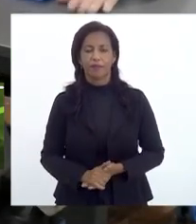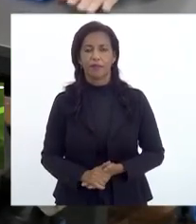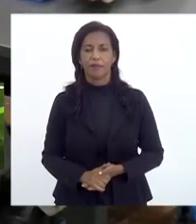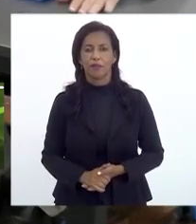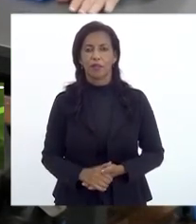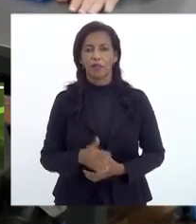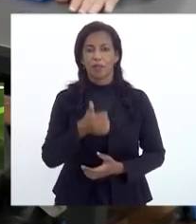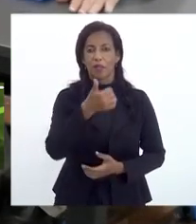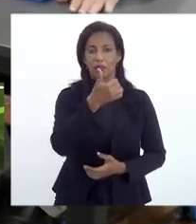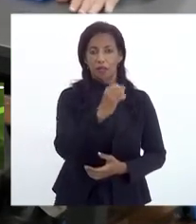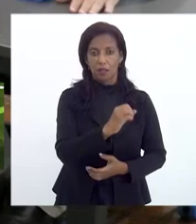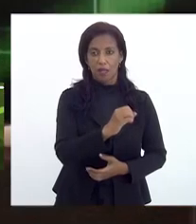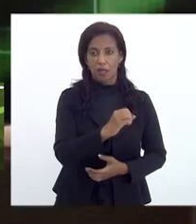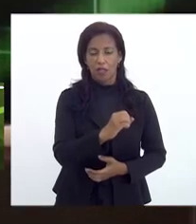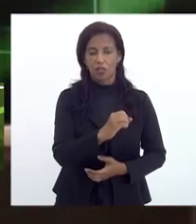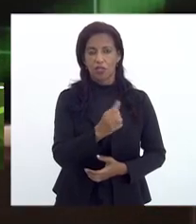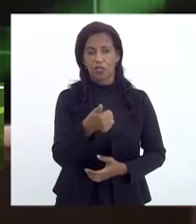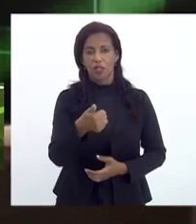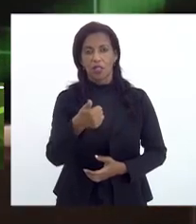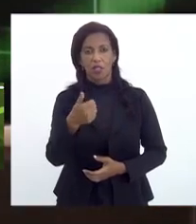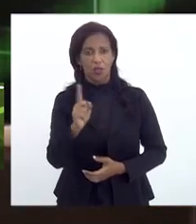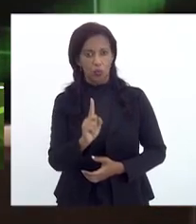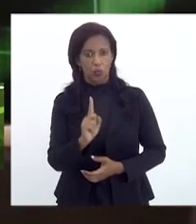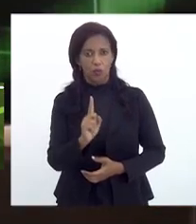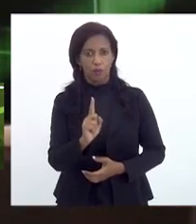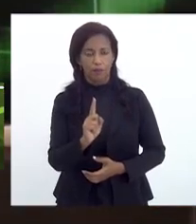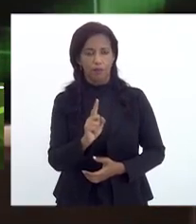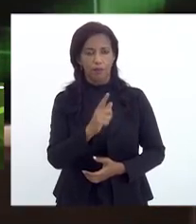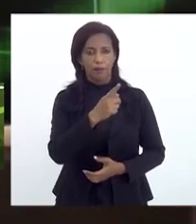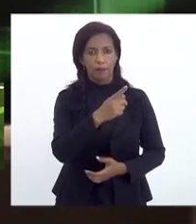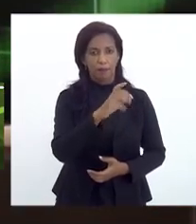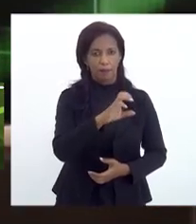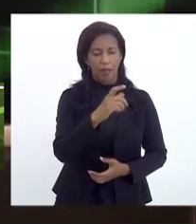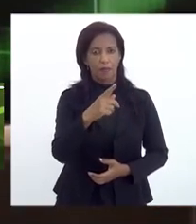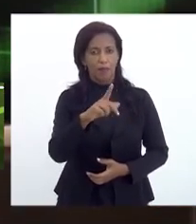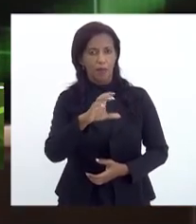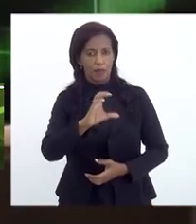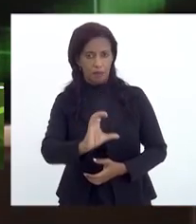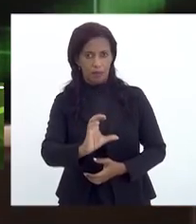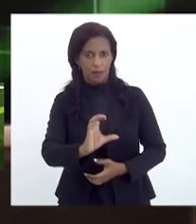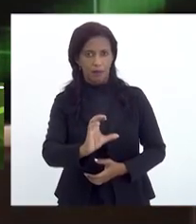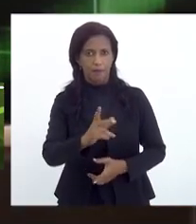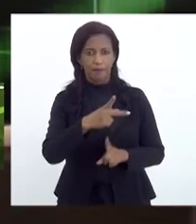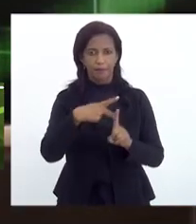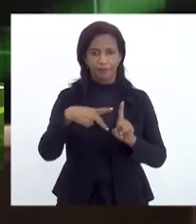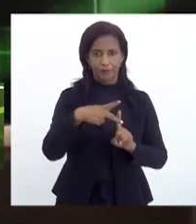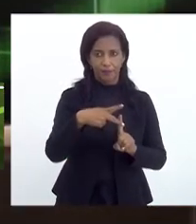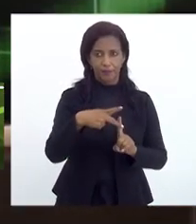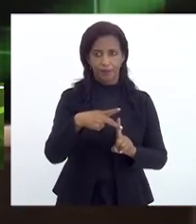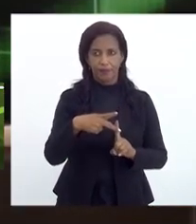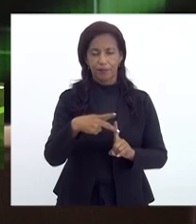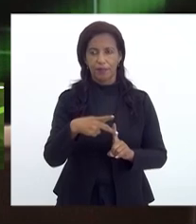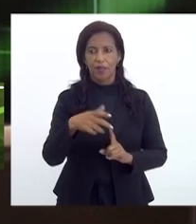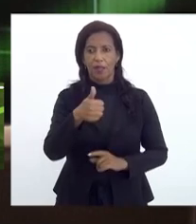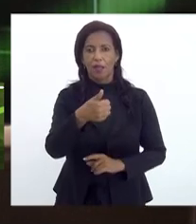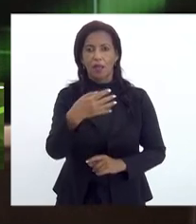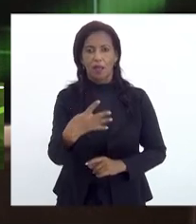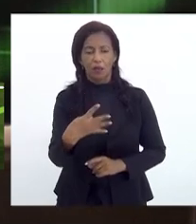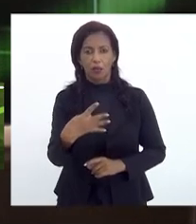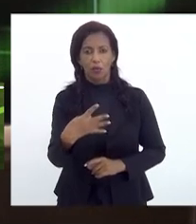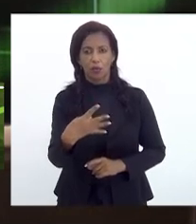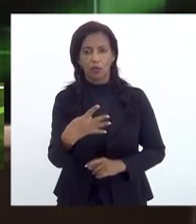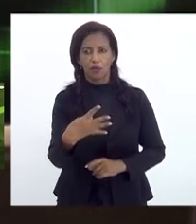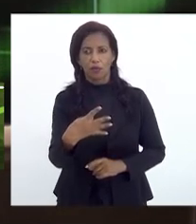Entre 10 e 13 horas PEC e PLC Previdência A partir de 14 horas